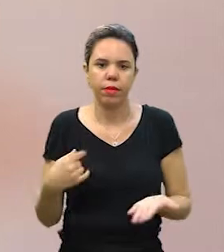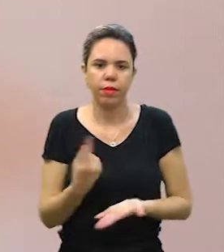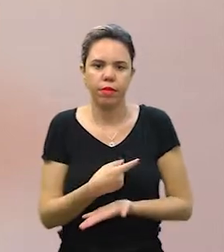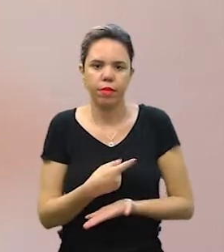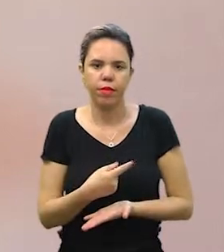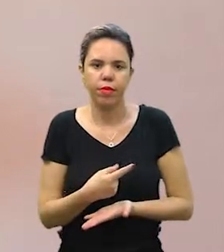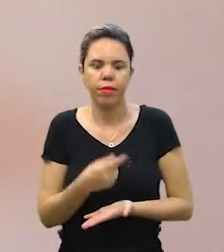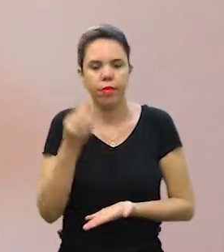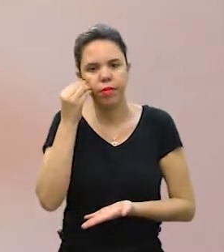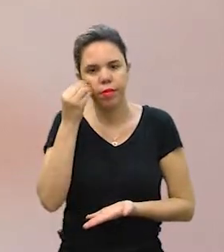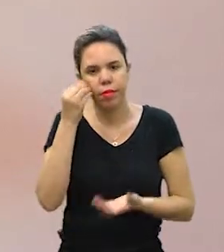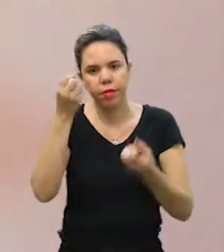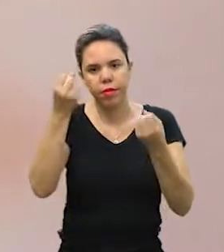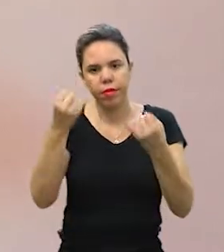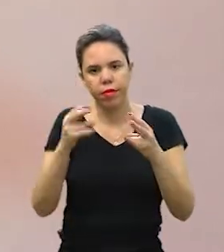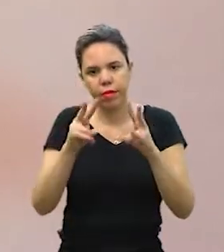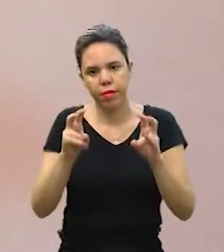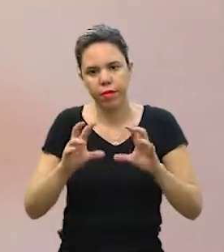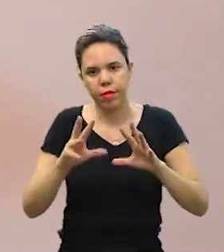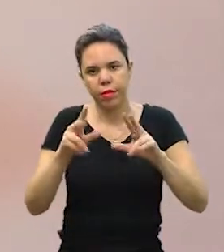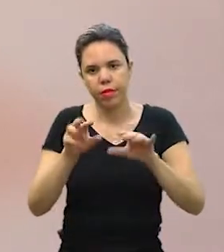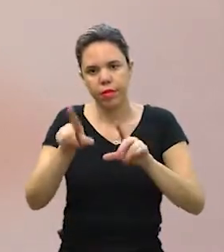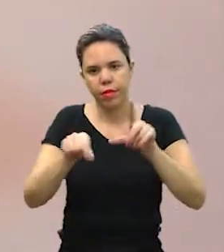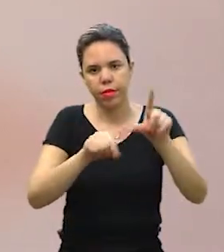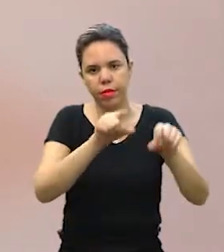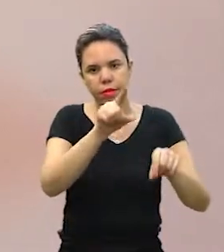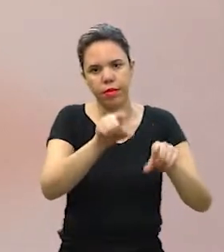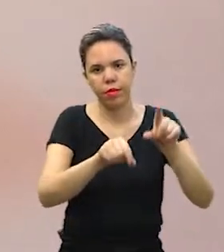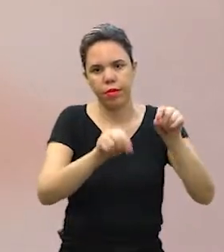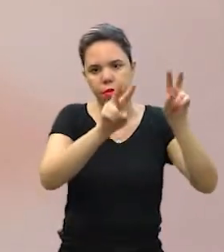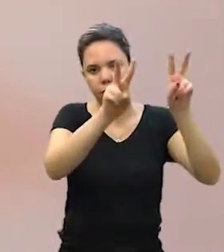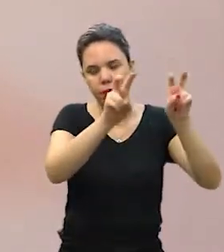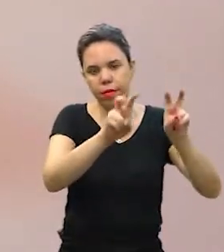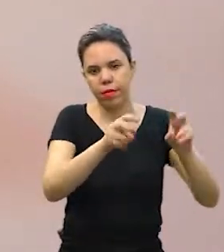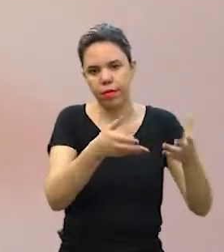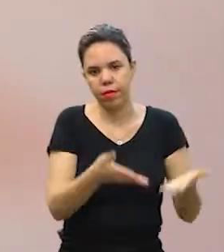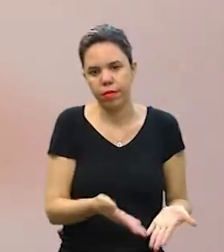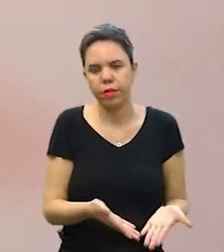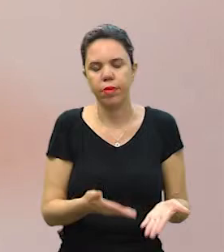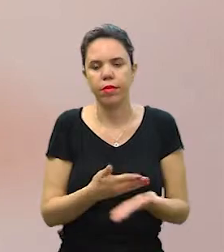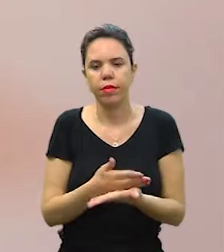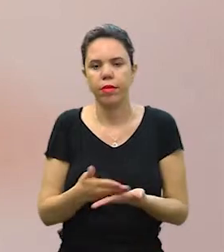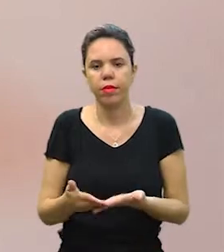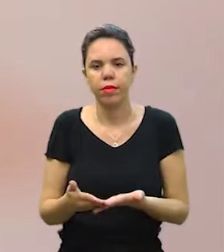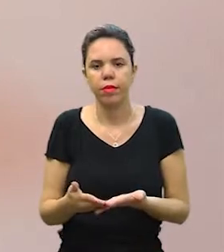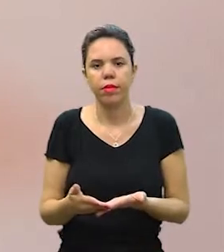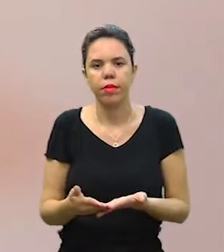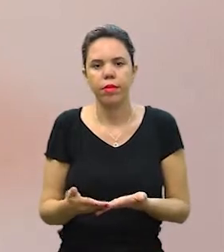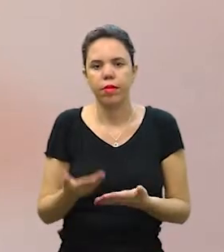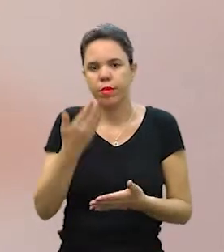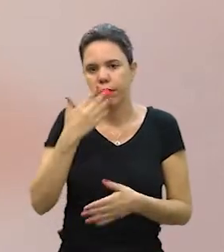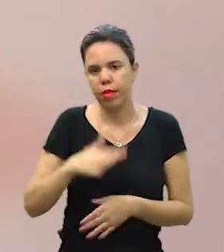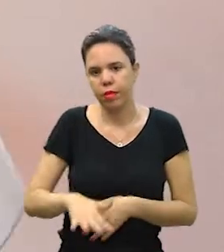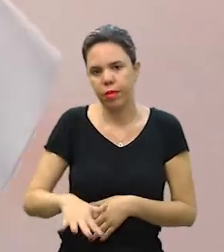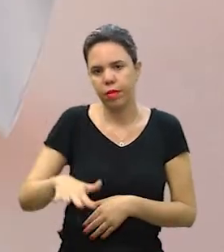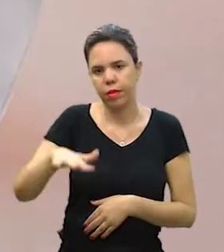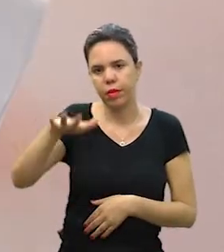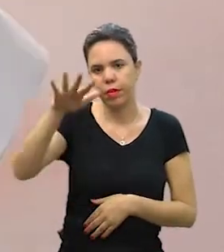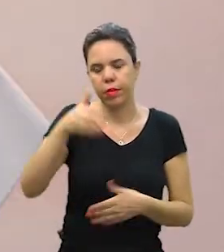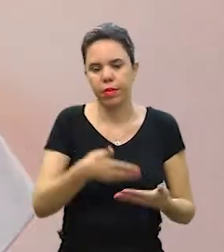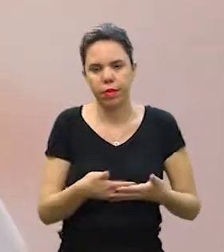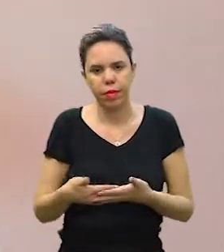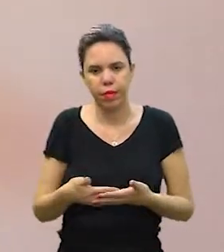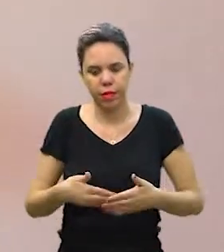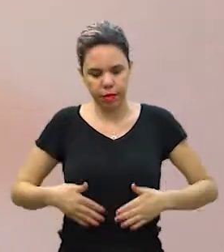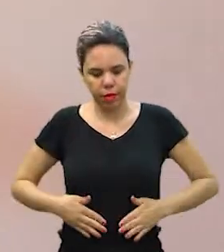a gente tentar abordar um pouquinho sobre tudo, eu separei alguns temas aqui, mas eu queria começar desde pequenininho.